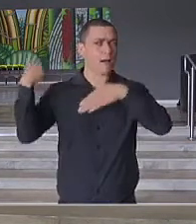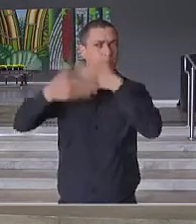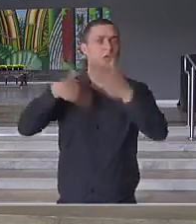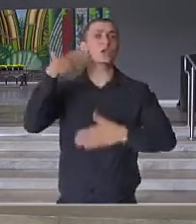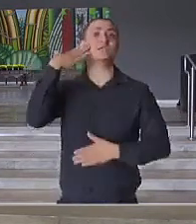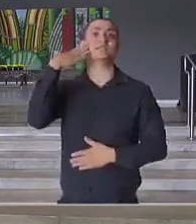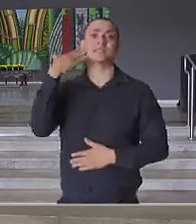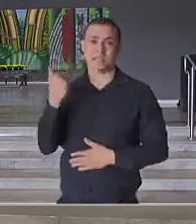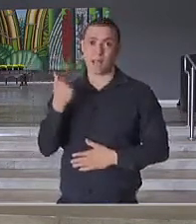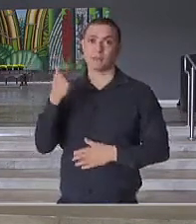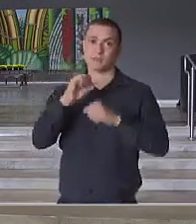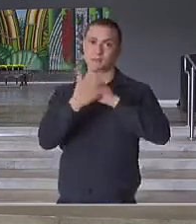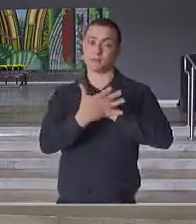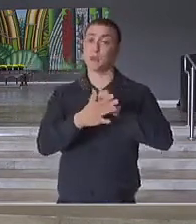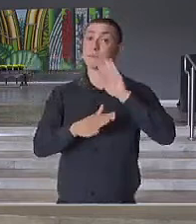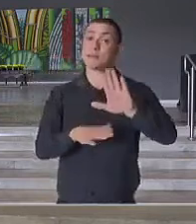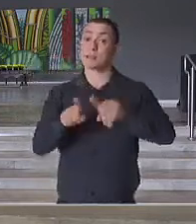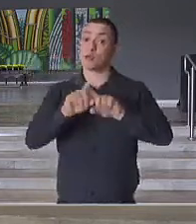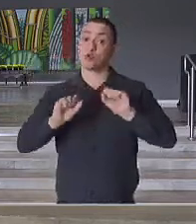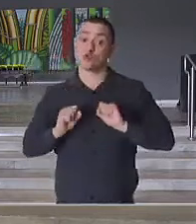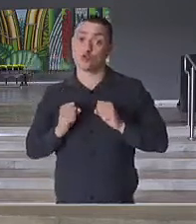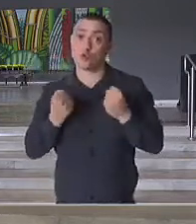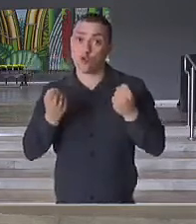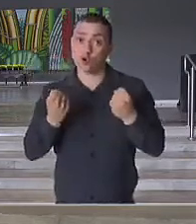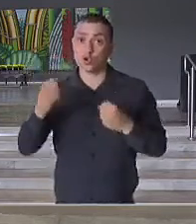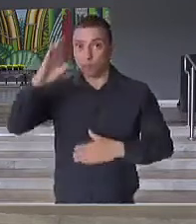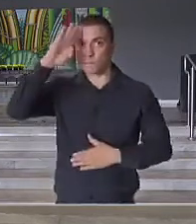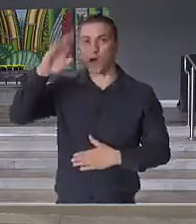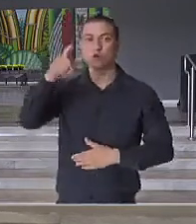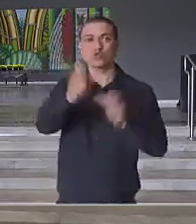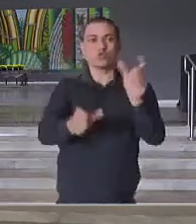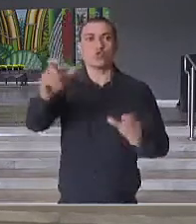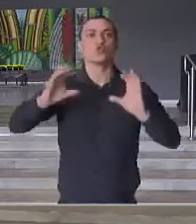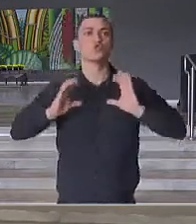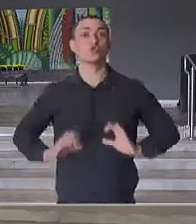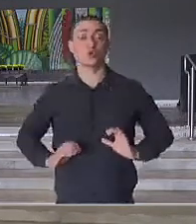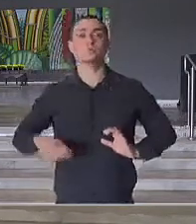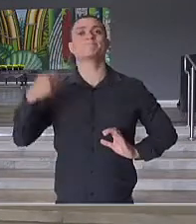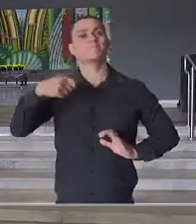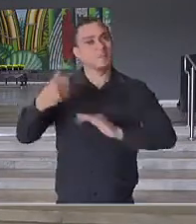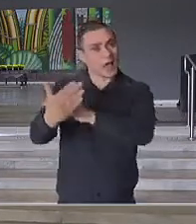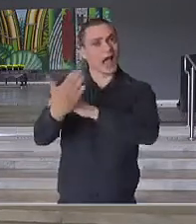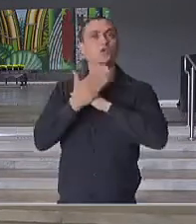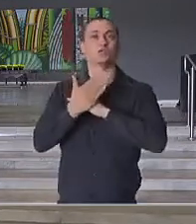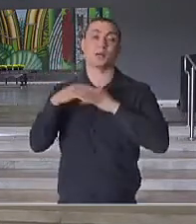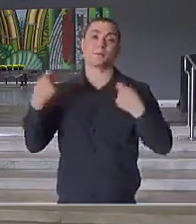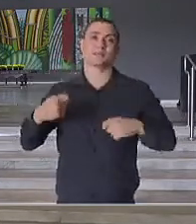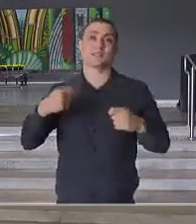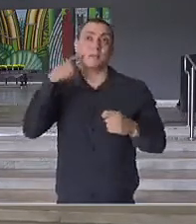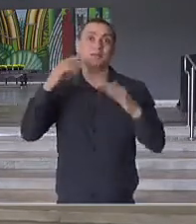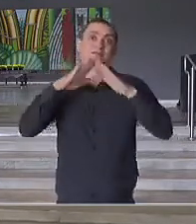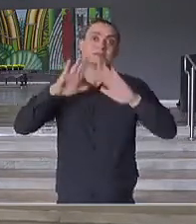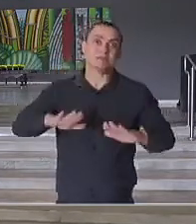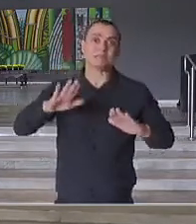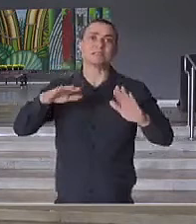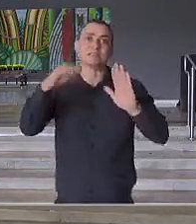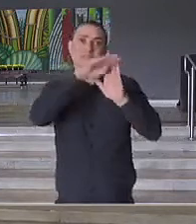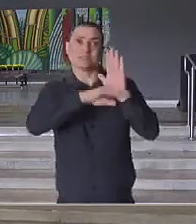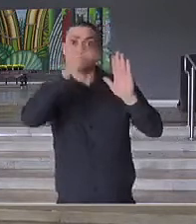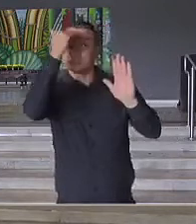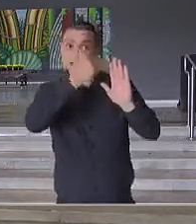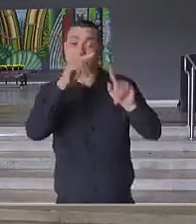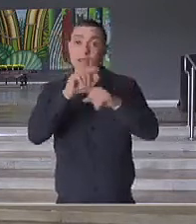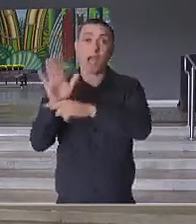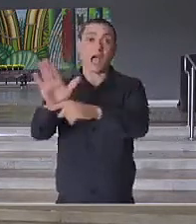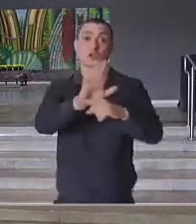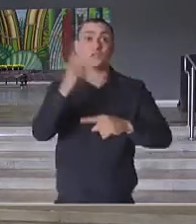sabe-se dessa pandemia, mas um esforço fundamental do cidadão, que precisa ajudar o Estado de São Paulo nesse momento. E ajudar o